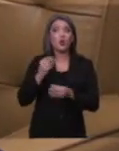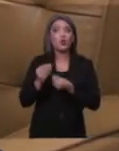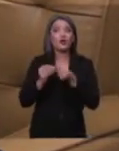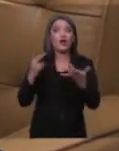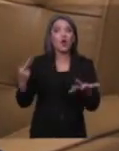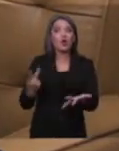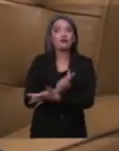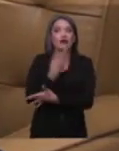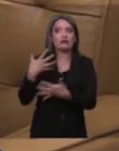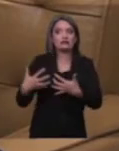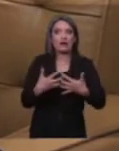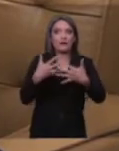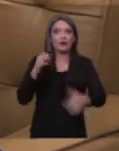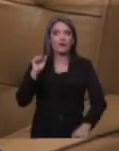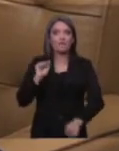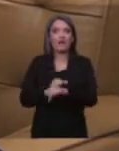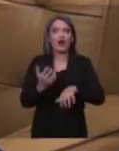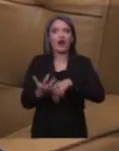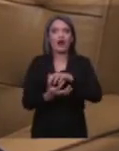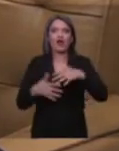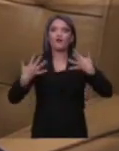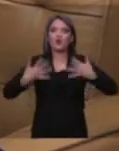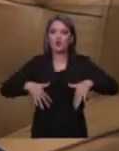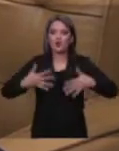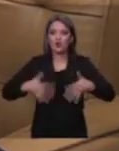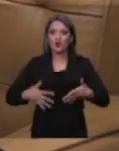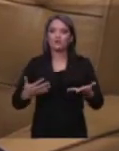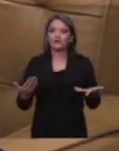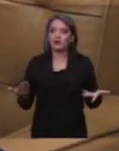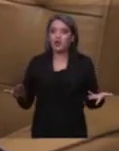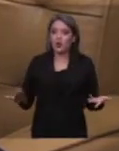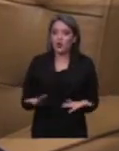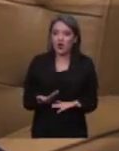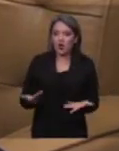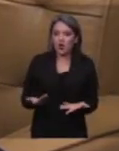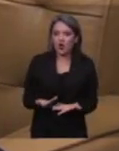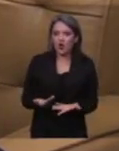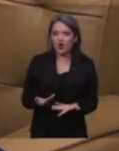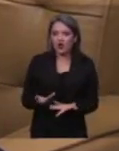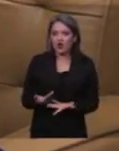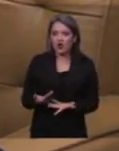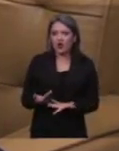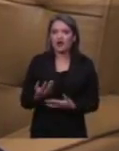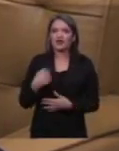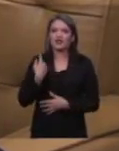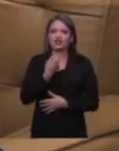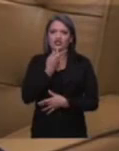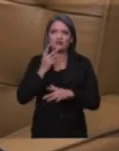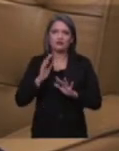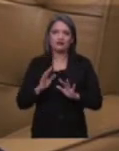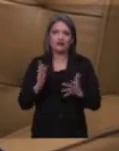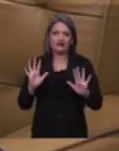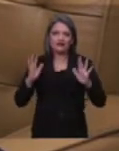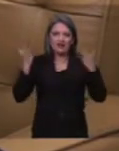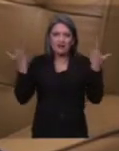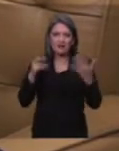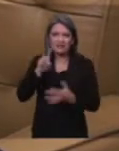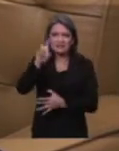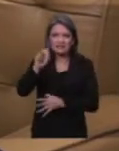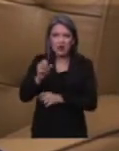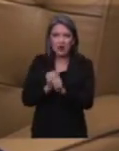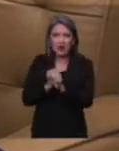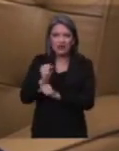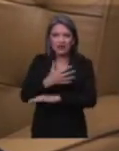representa. Está se celebrando agora essa triste efeméride de 50 anos do golpe no Chile,